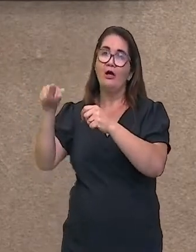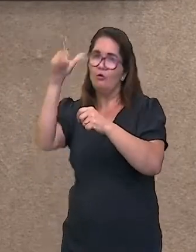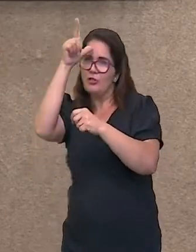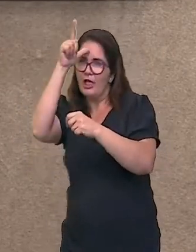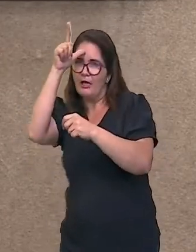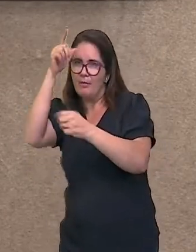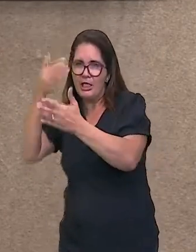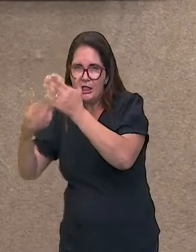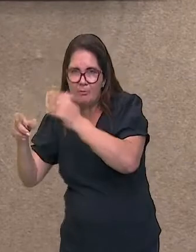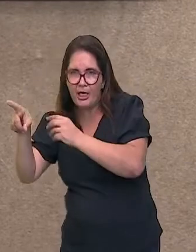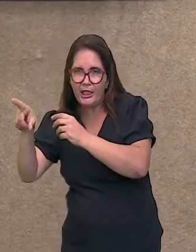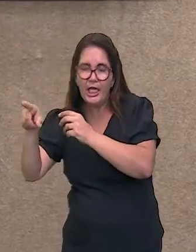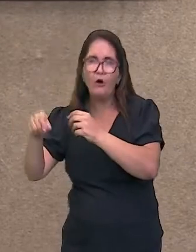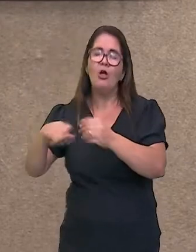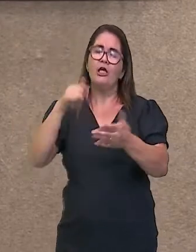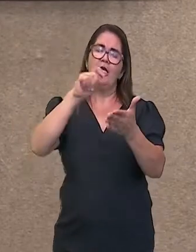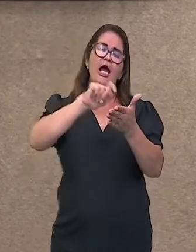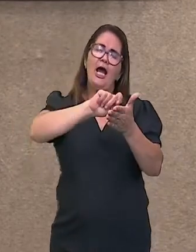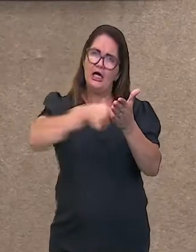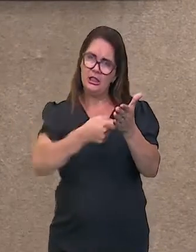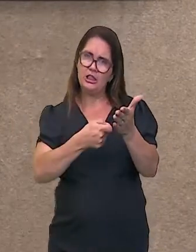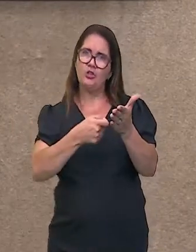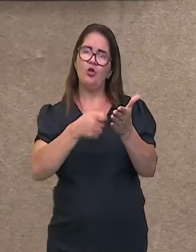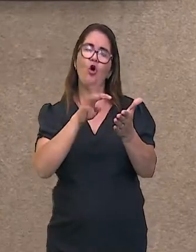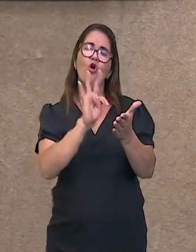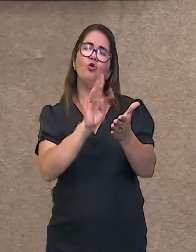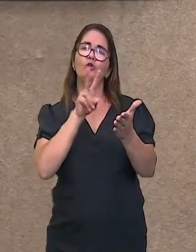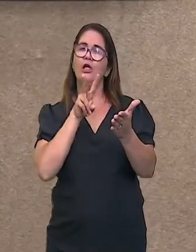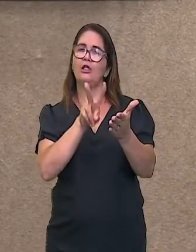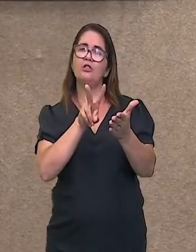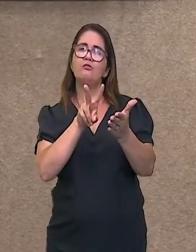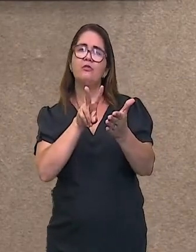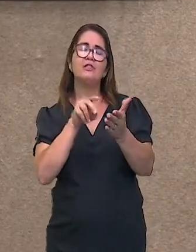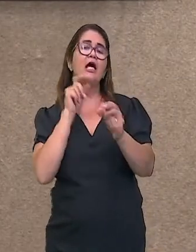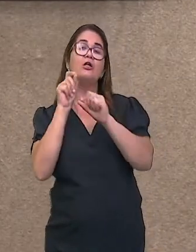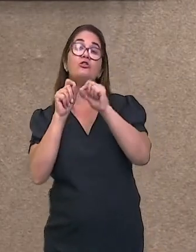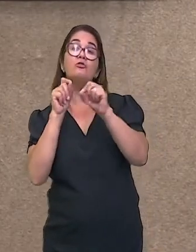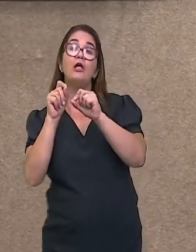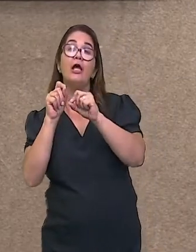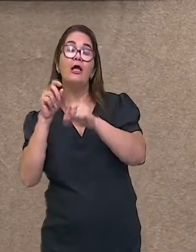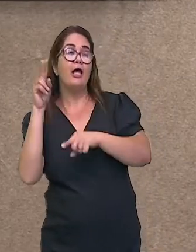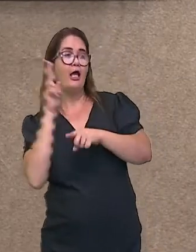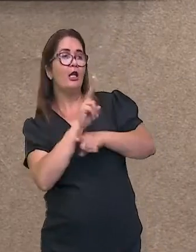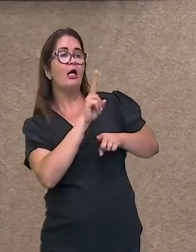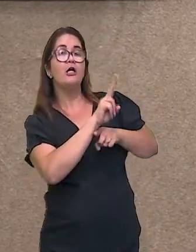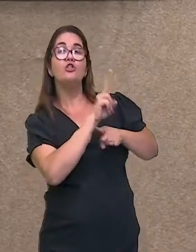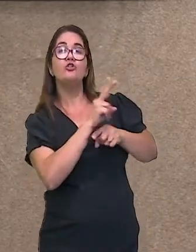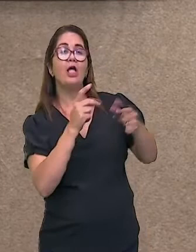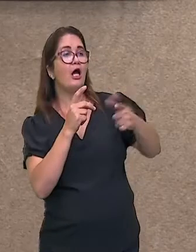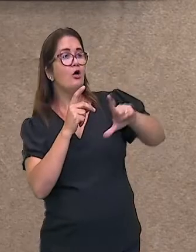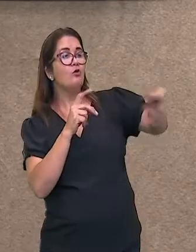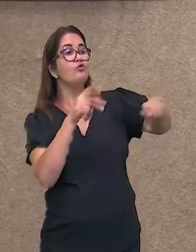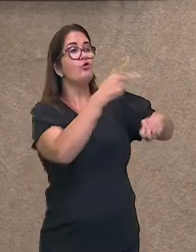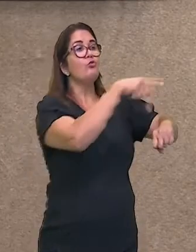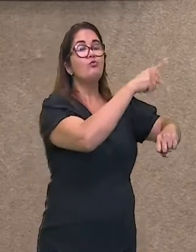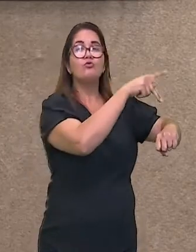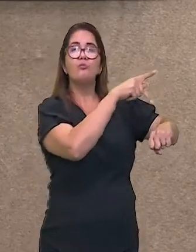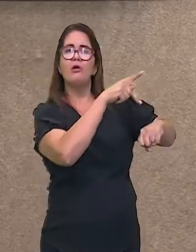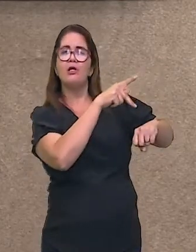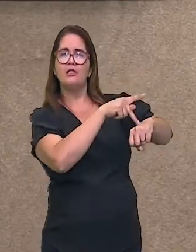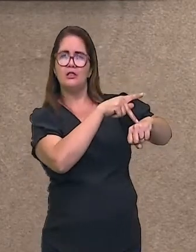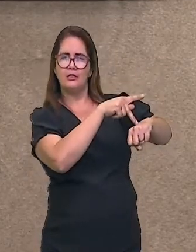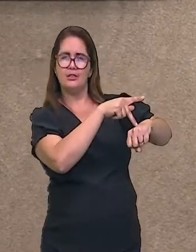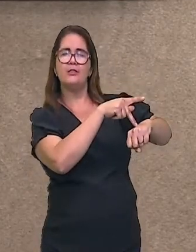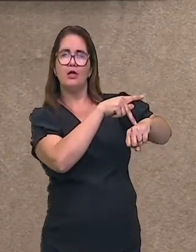alemães, que assinavam um tratado que impunha termos duríssimos à Alemanha. A Alemanha perdeu todas as suas